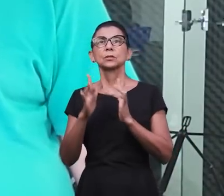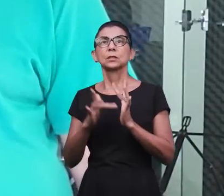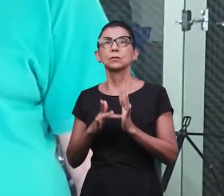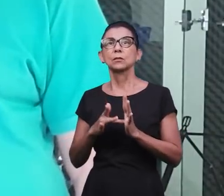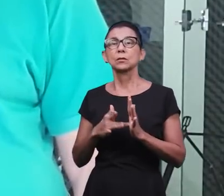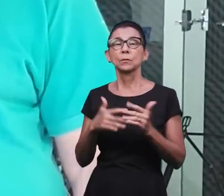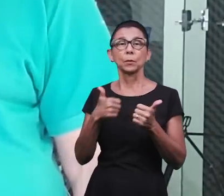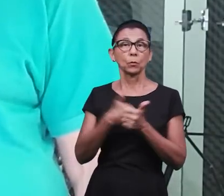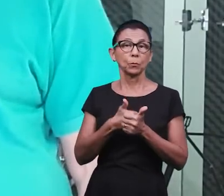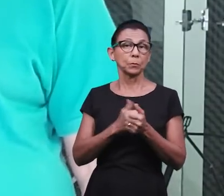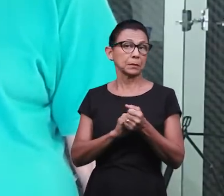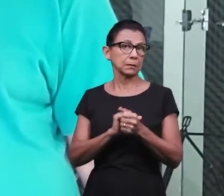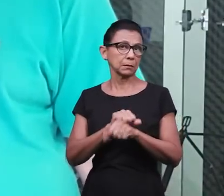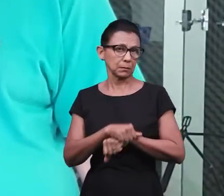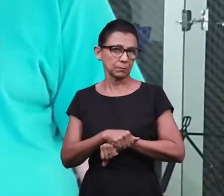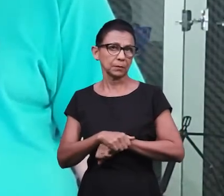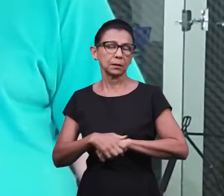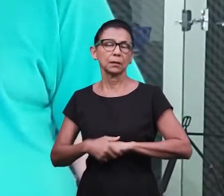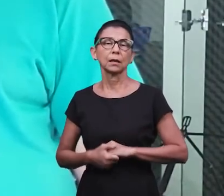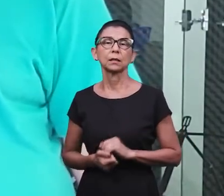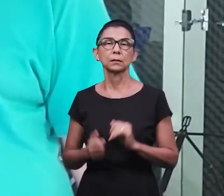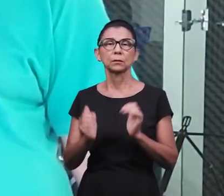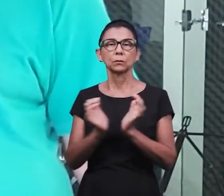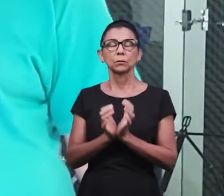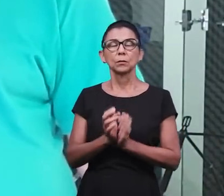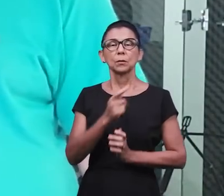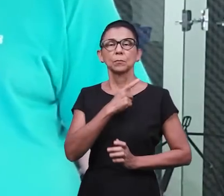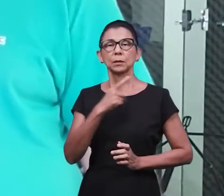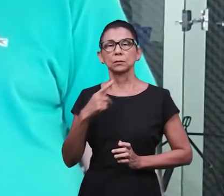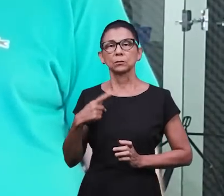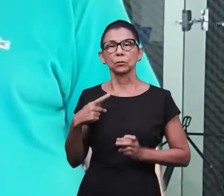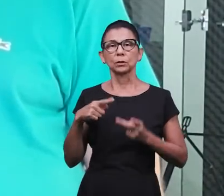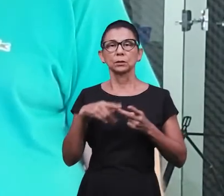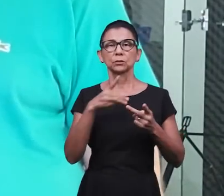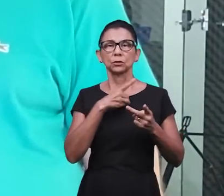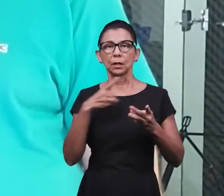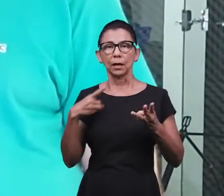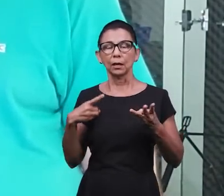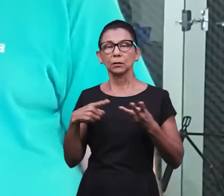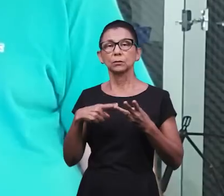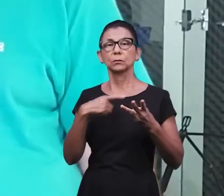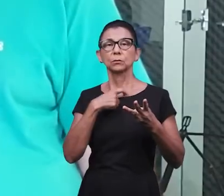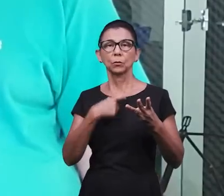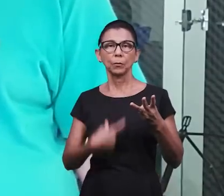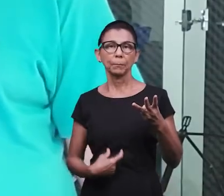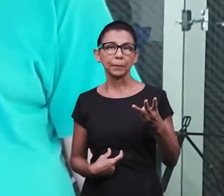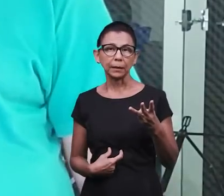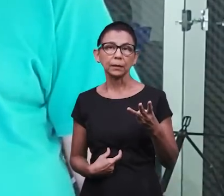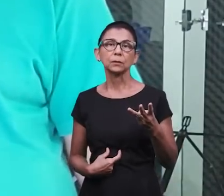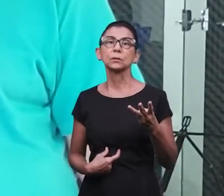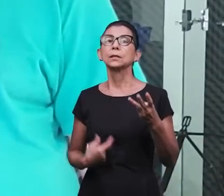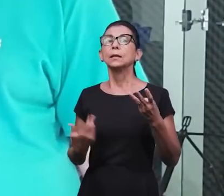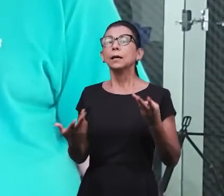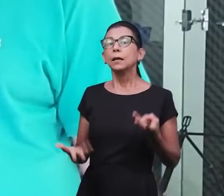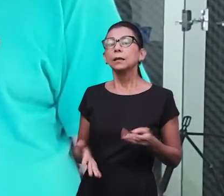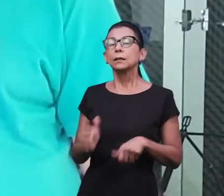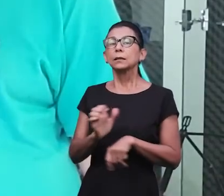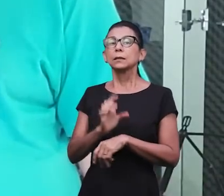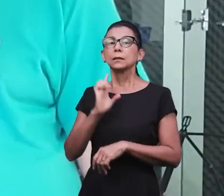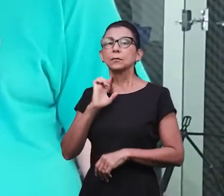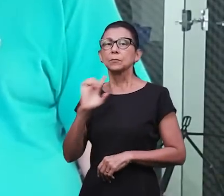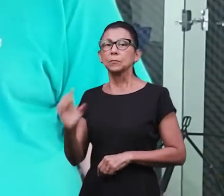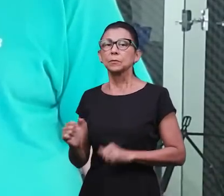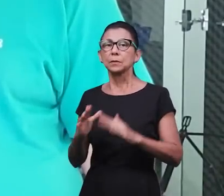aqui acompanhando um seminário para pastores, diáconos e obreiros aqui em Governador Valadares, Minas Gerais, na